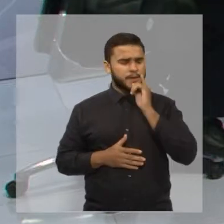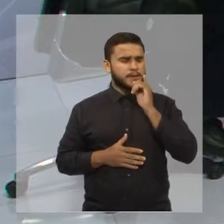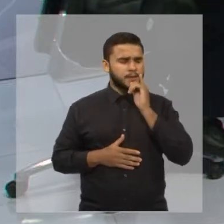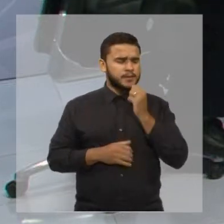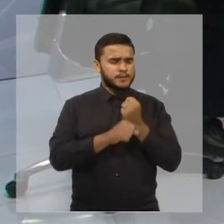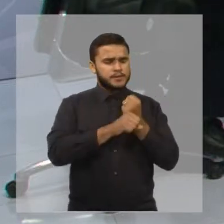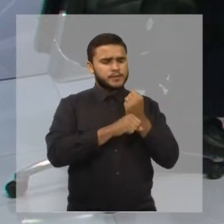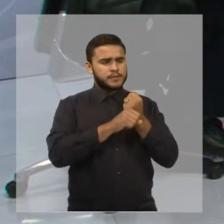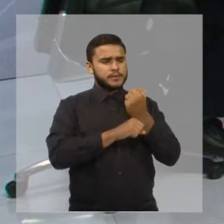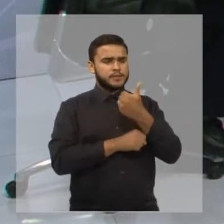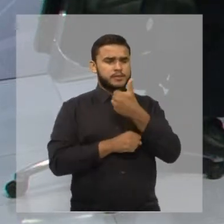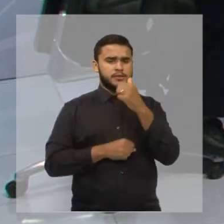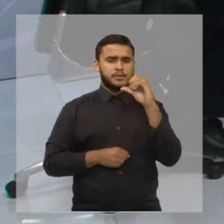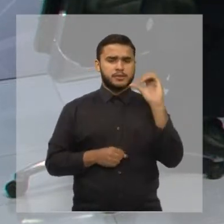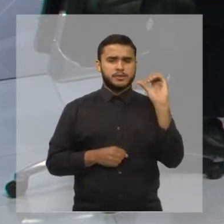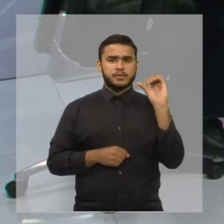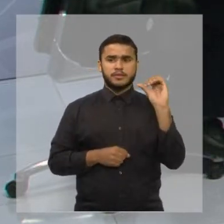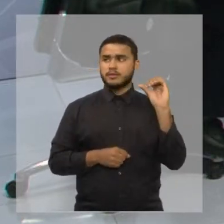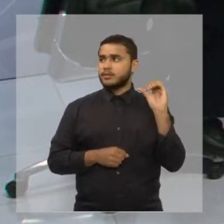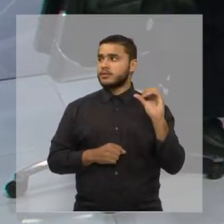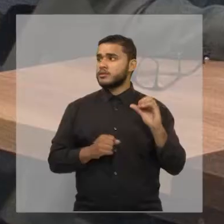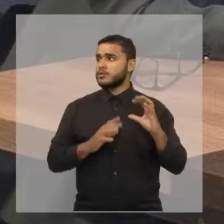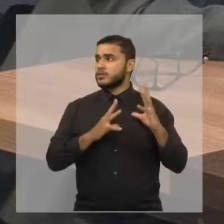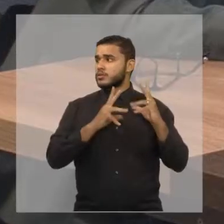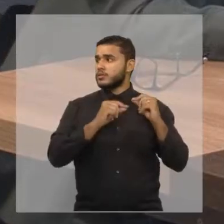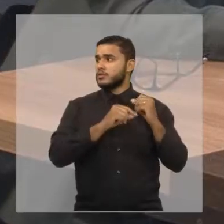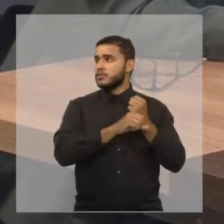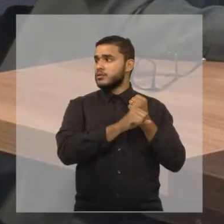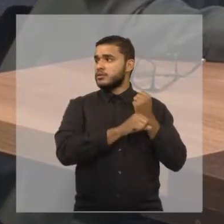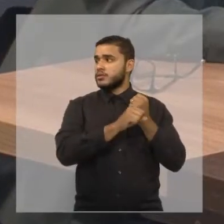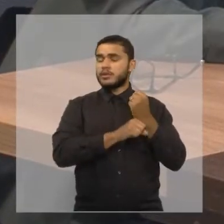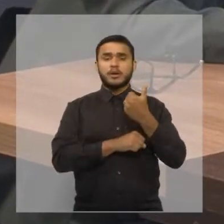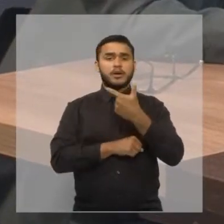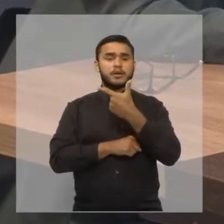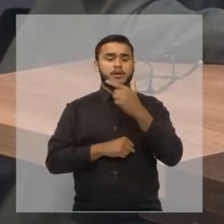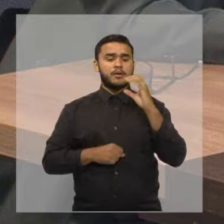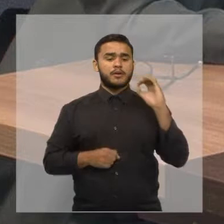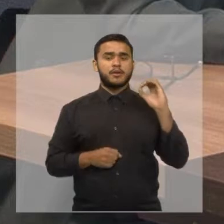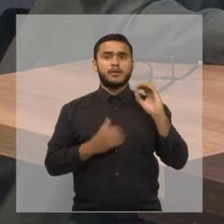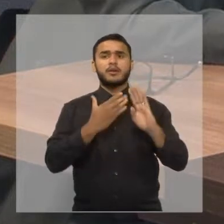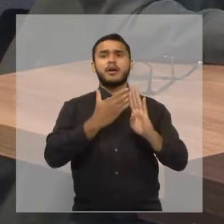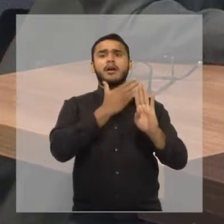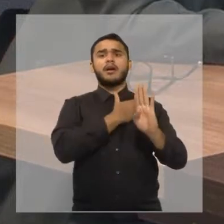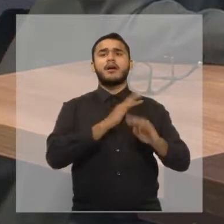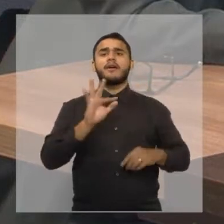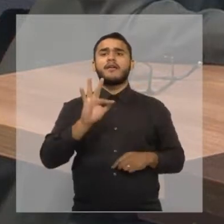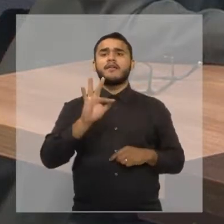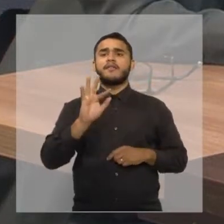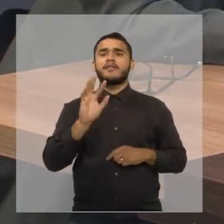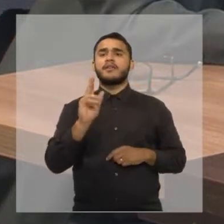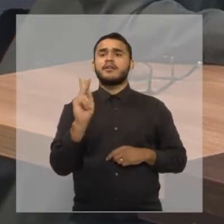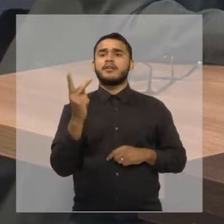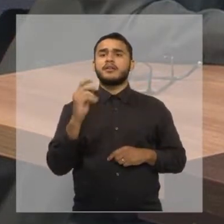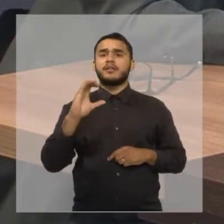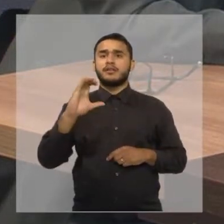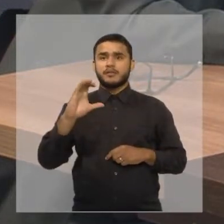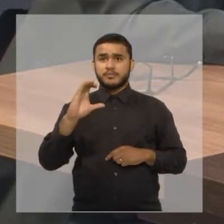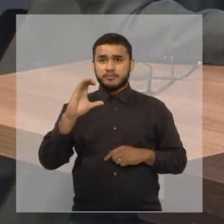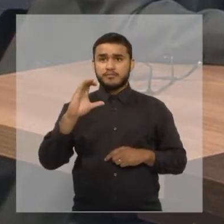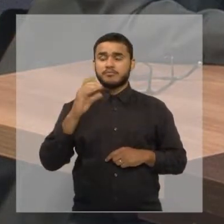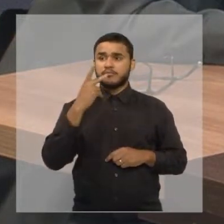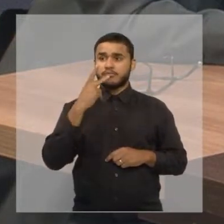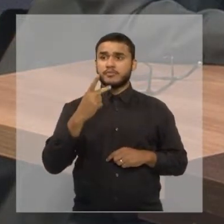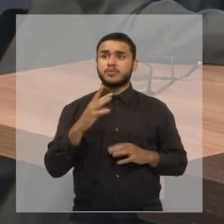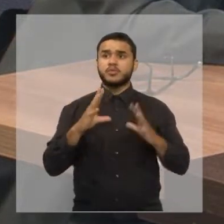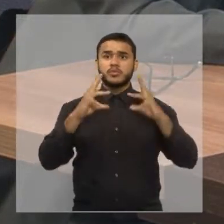foram 20 anos, um desastre. Desde Fernando Henrique Cardoso, com aquela maluquice de fazer uma emenda para